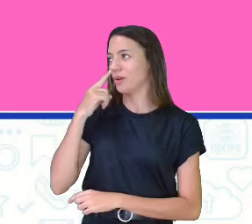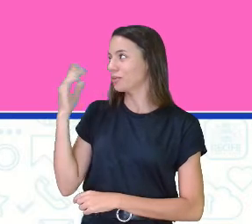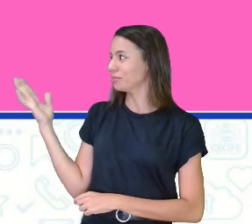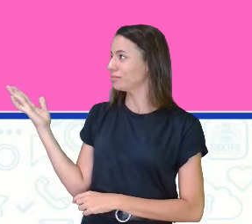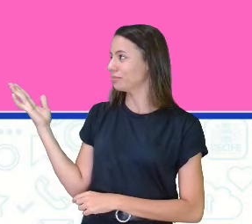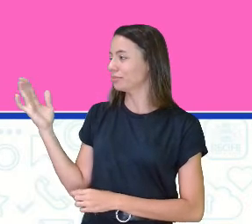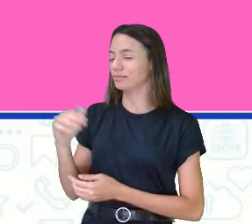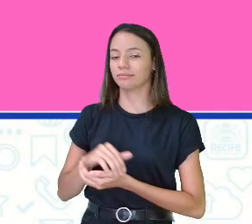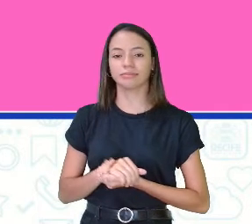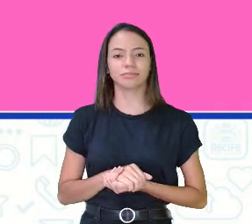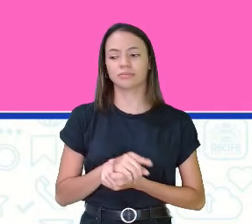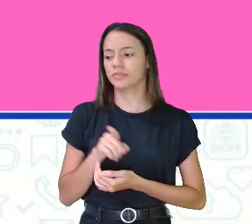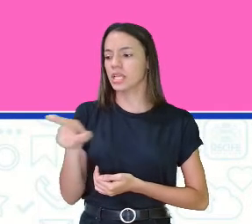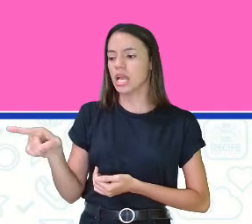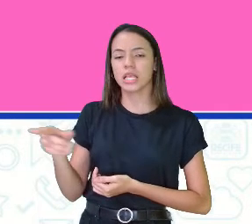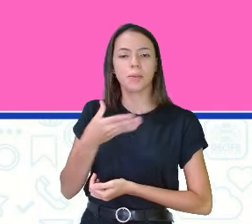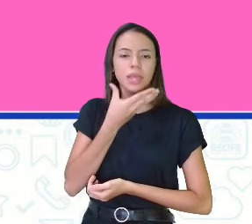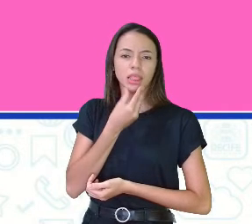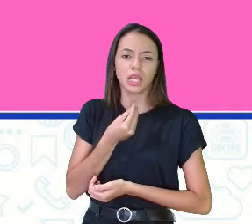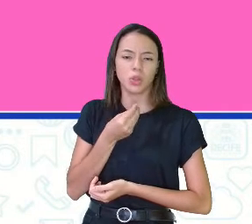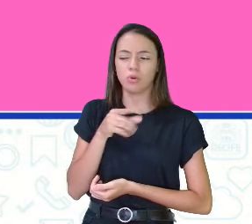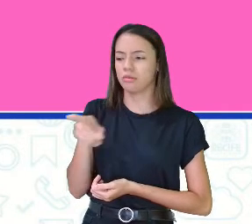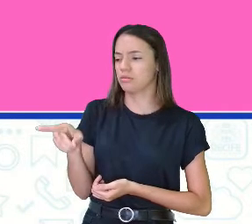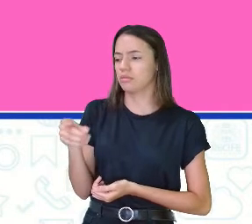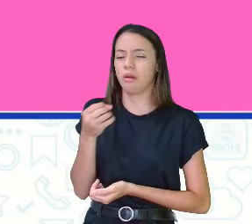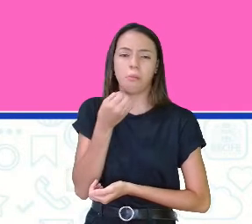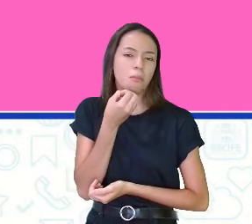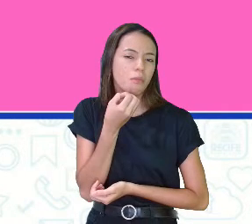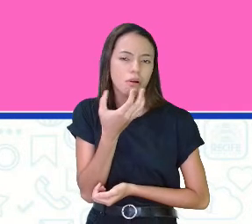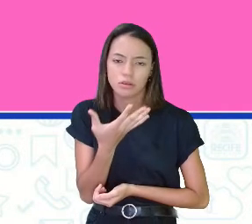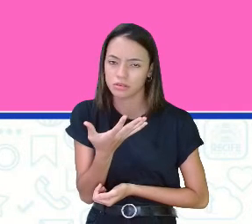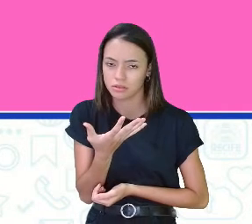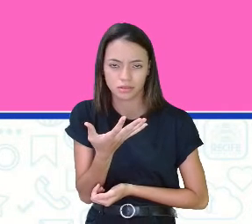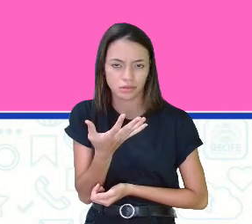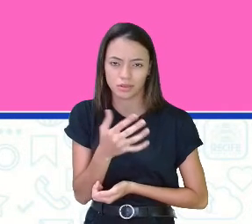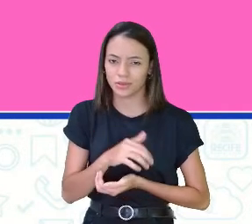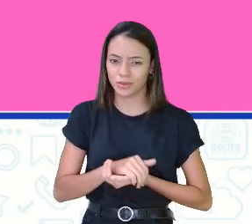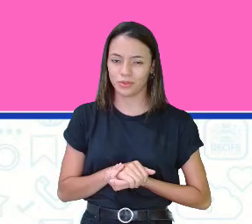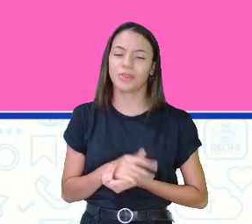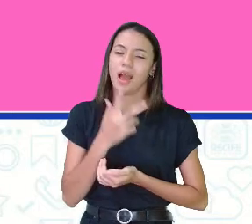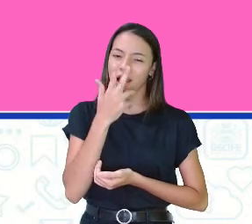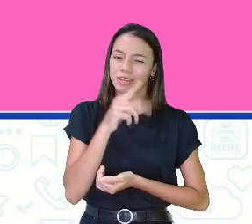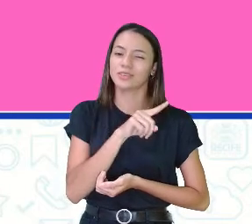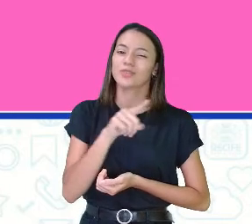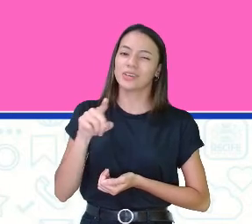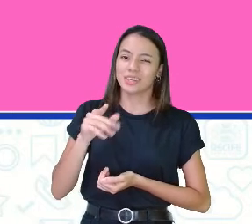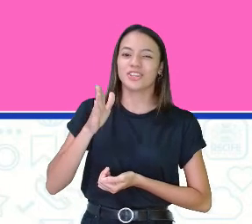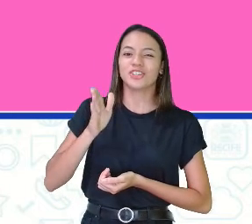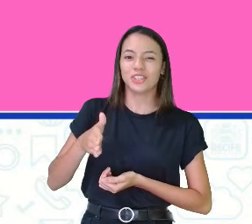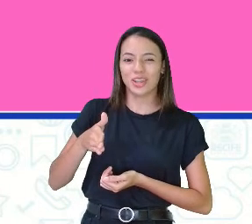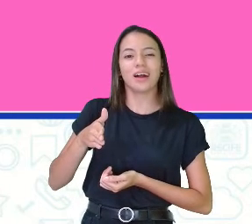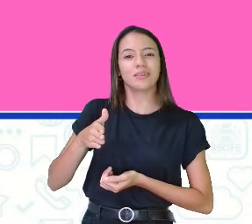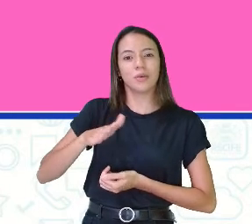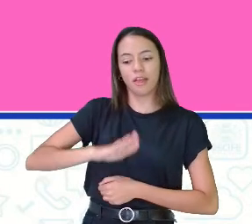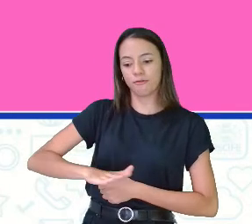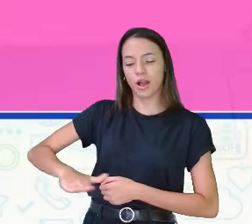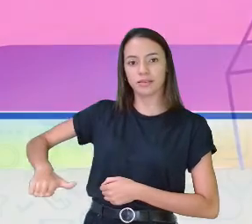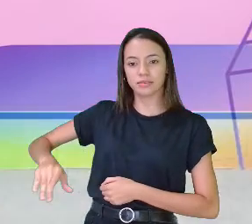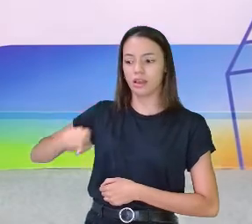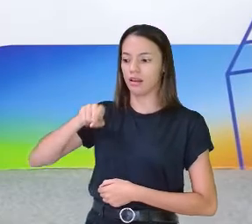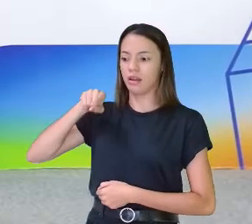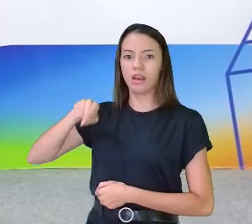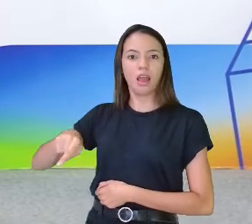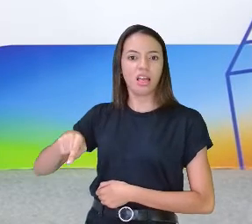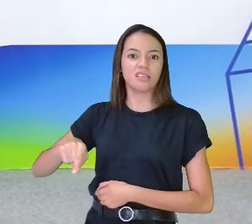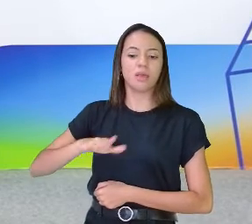que, né, o que a gente mais ouviu na infância é dizer, esse menino é um santo.